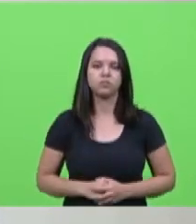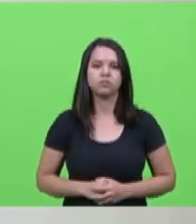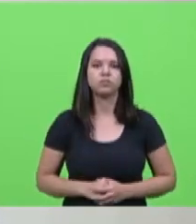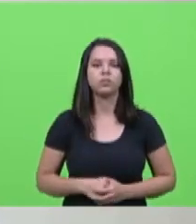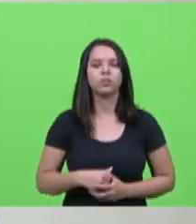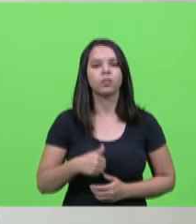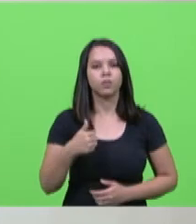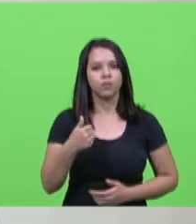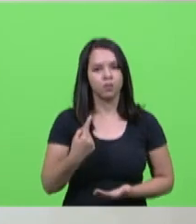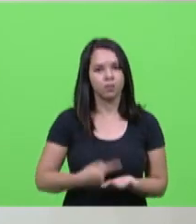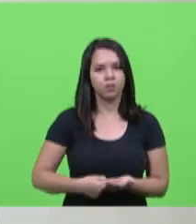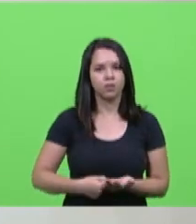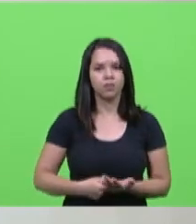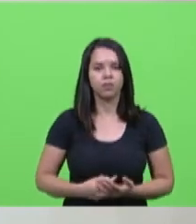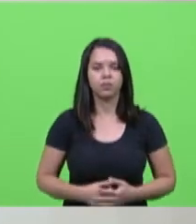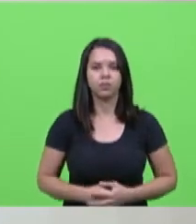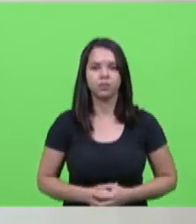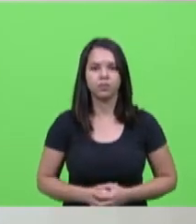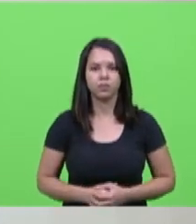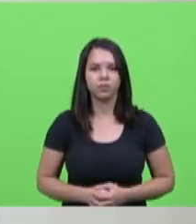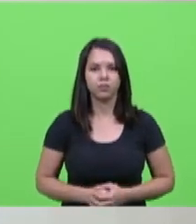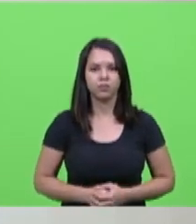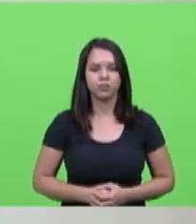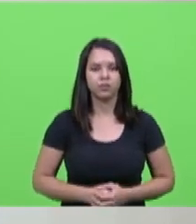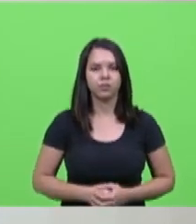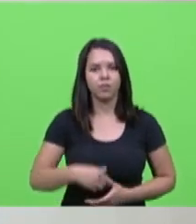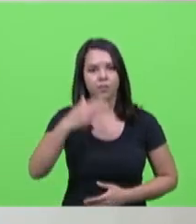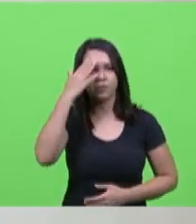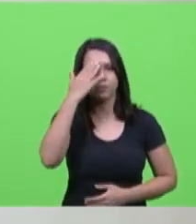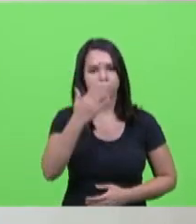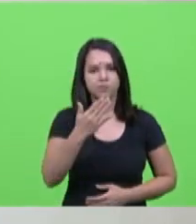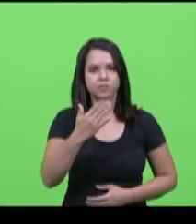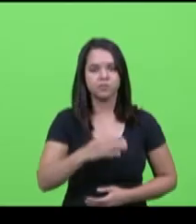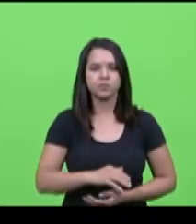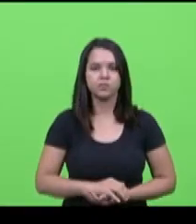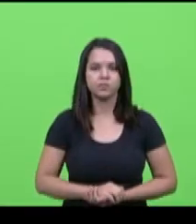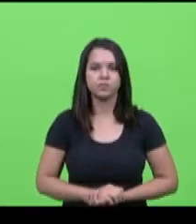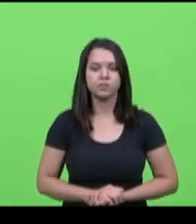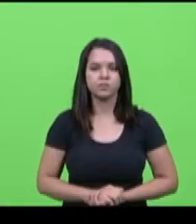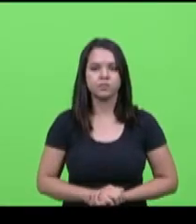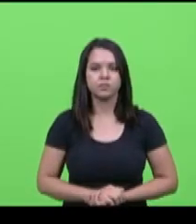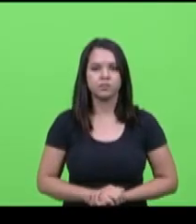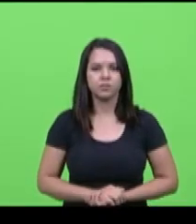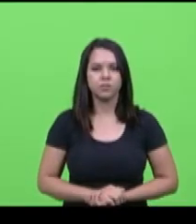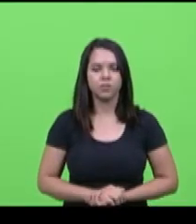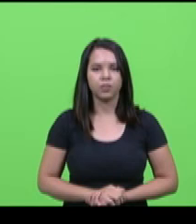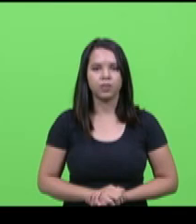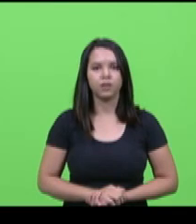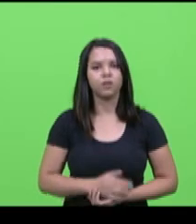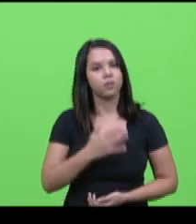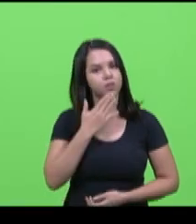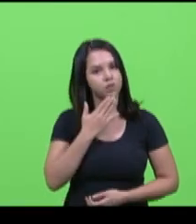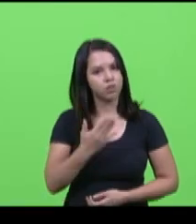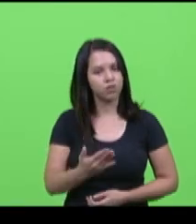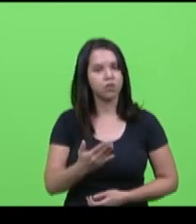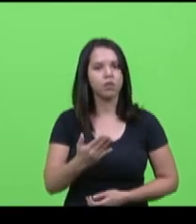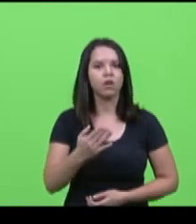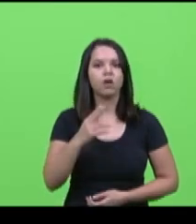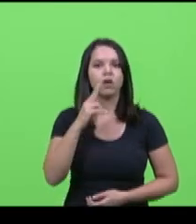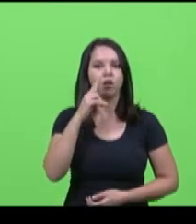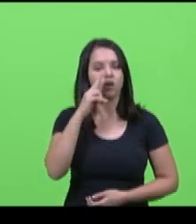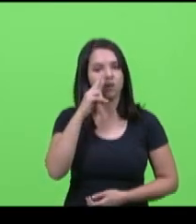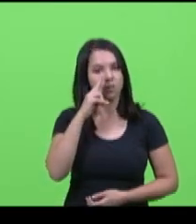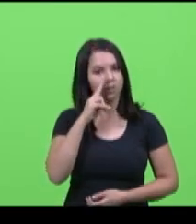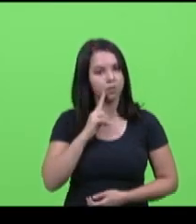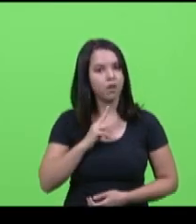obrigado, senhor presidente. Eu vou pedir para o Ivan repensar isso, porque senão vai ser como as